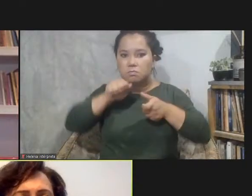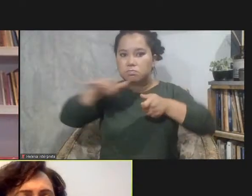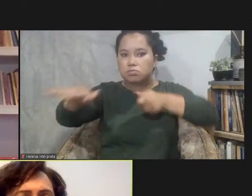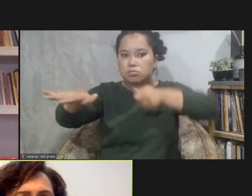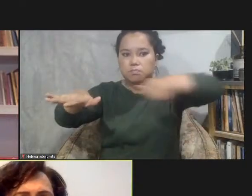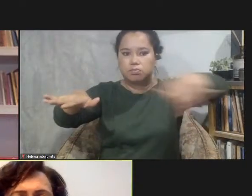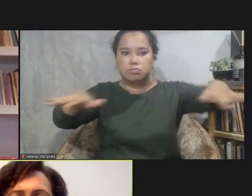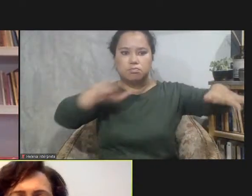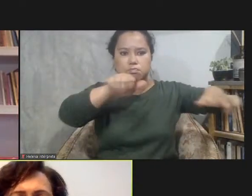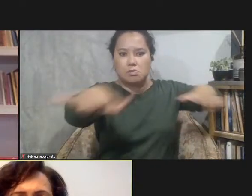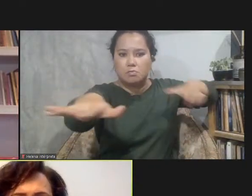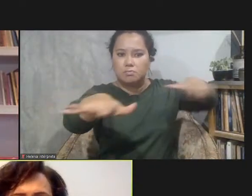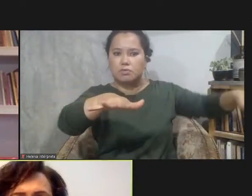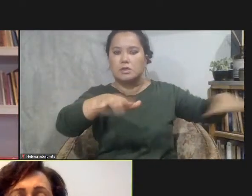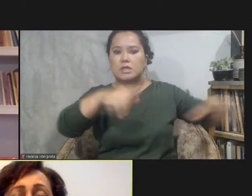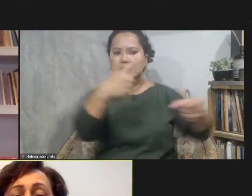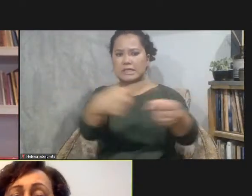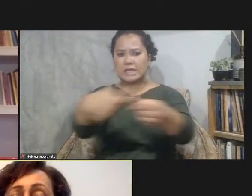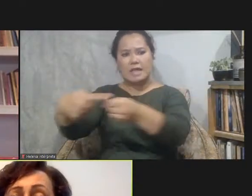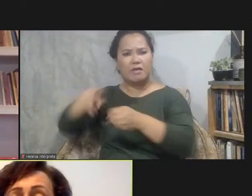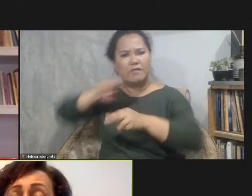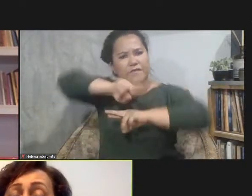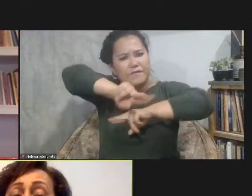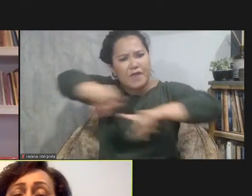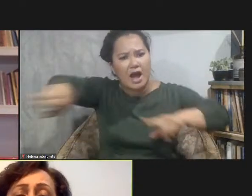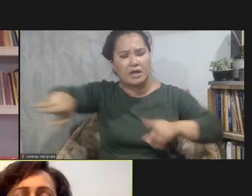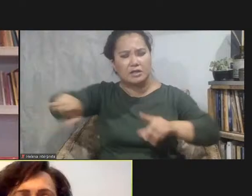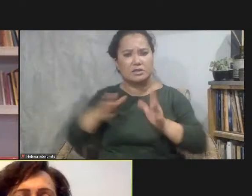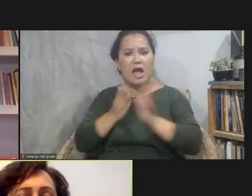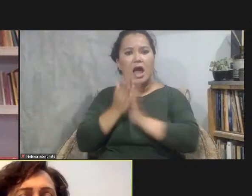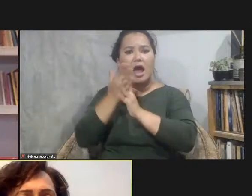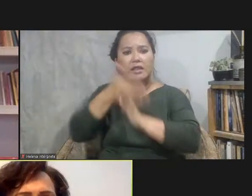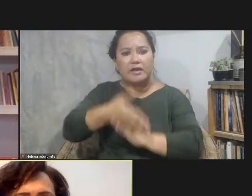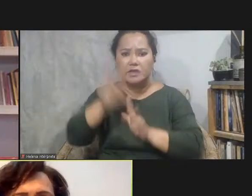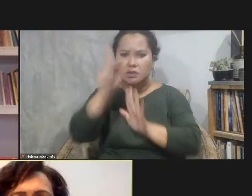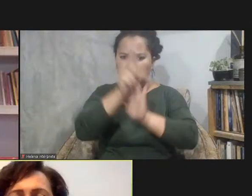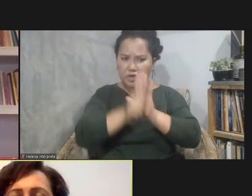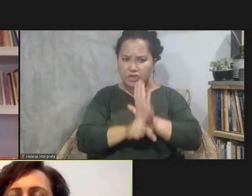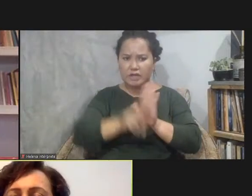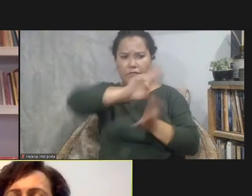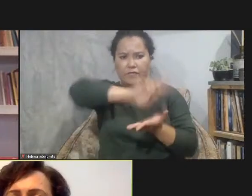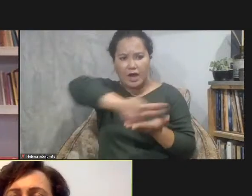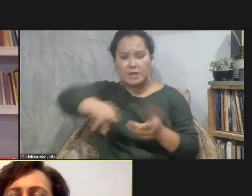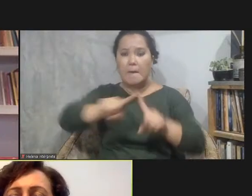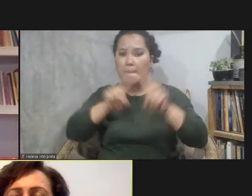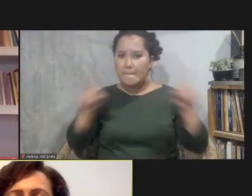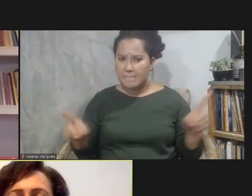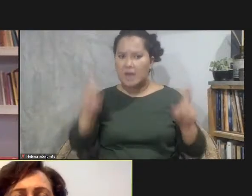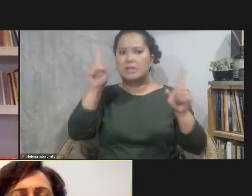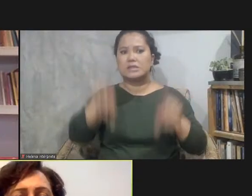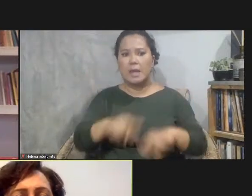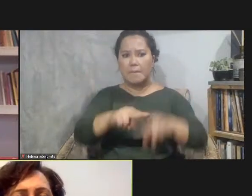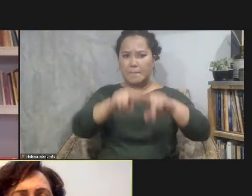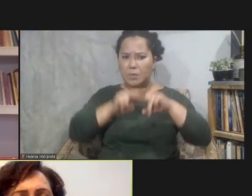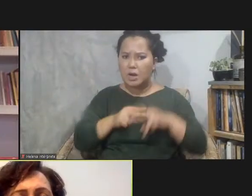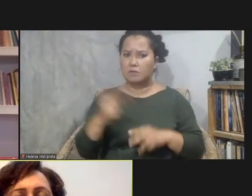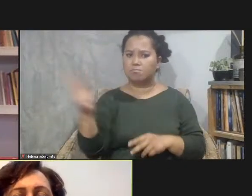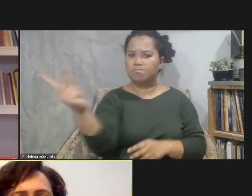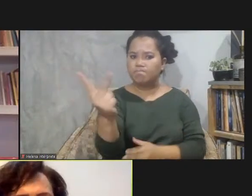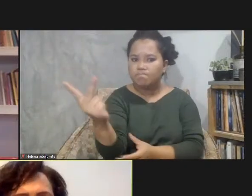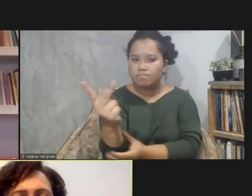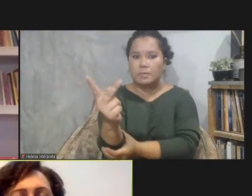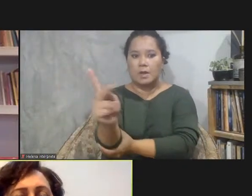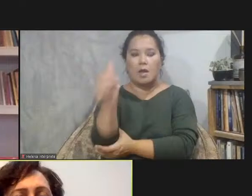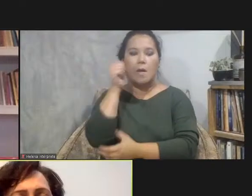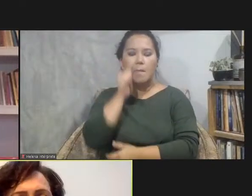especialmente, professora Márcia e professor Henrique, foram vocês que mantiveram hasteada a bandeira da autonomia universitária e